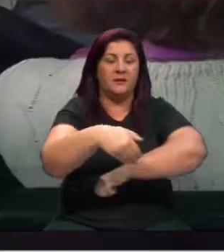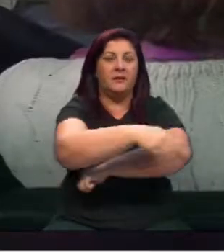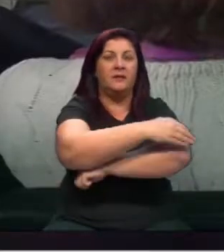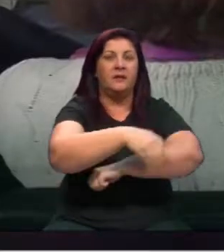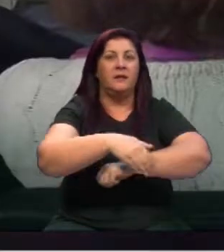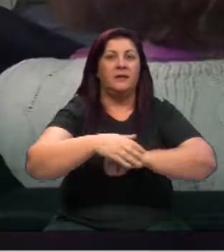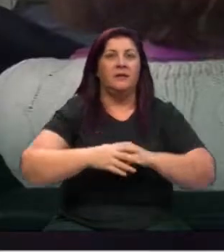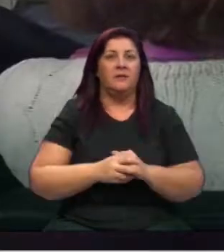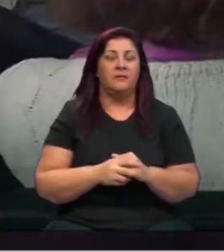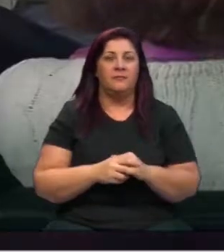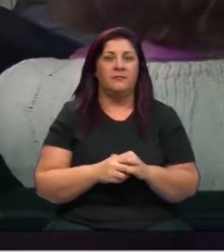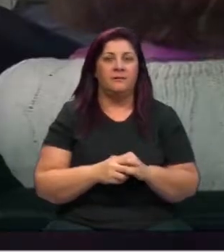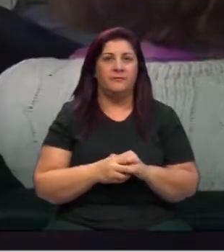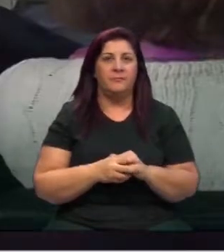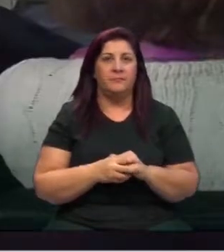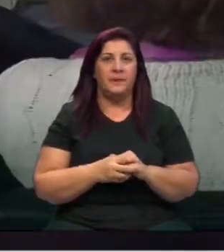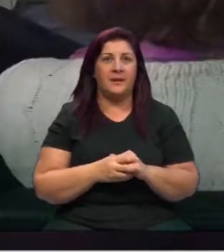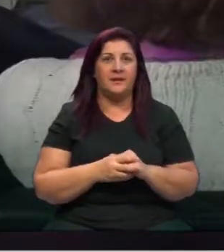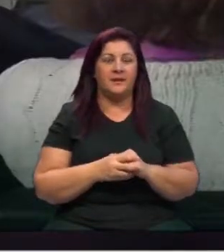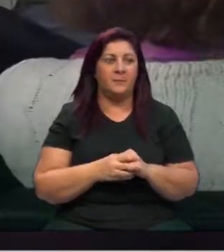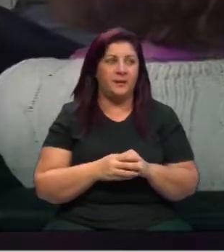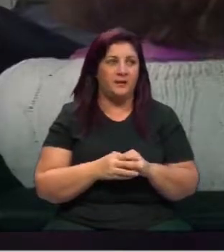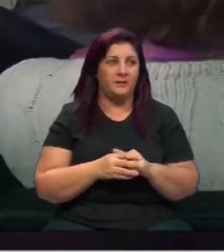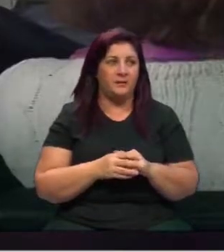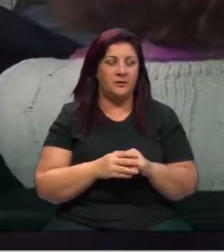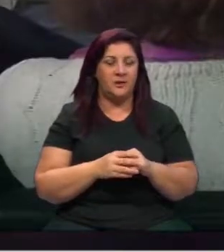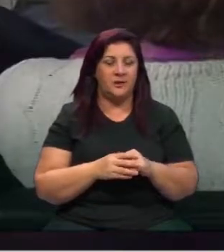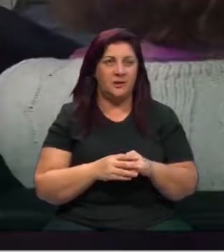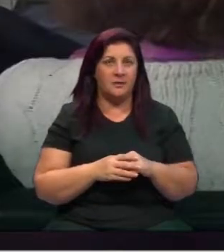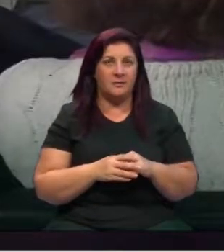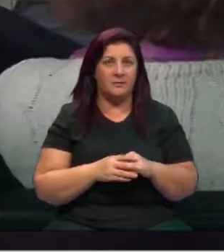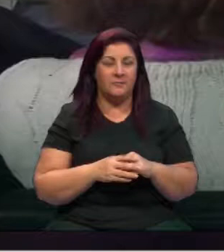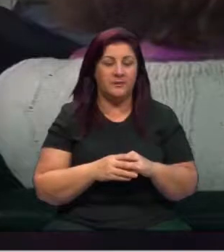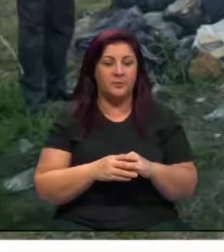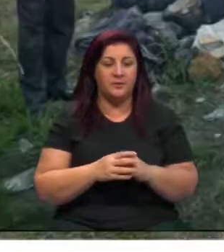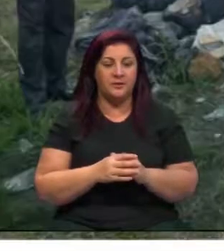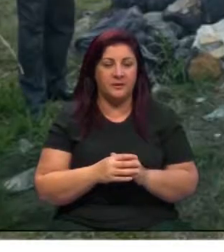acidente naquele local lá. A foto 4.